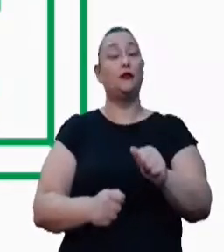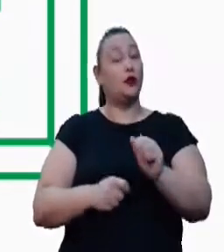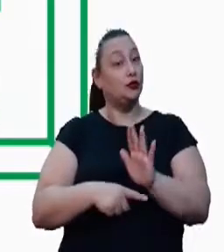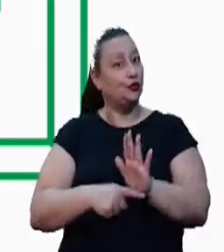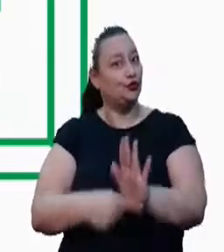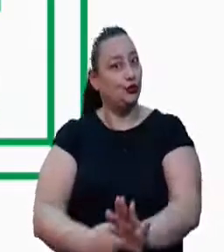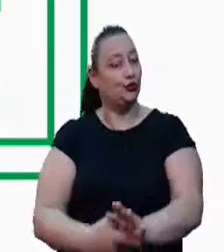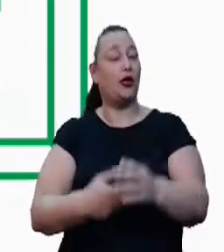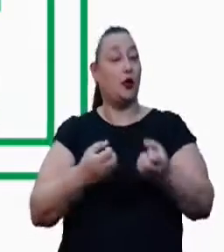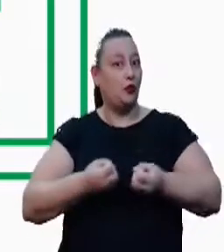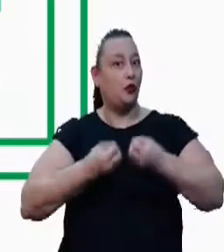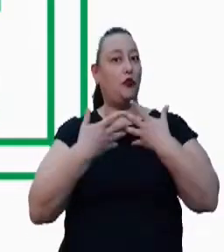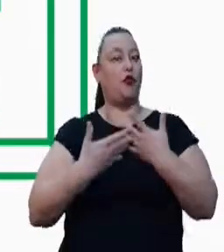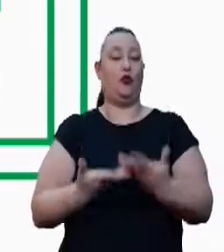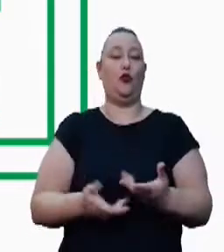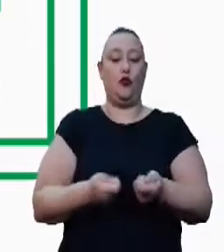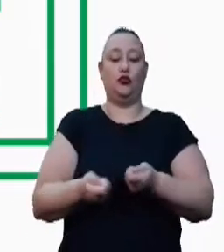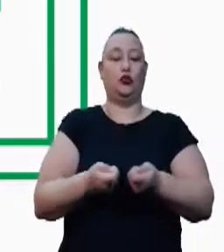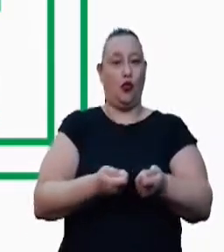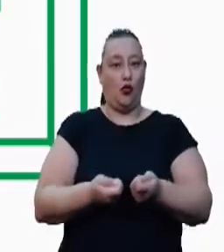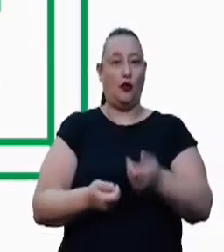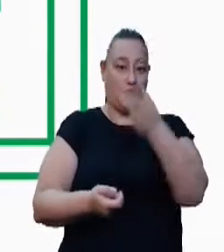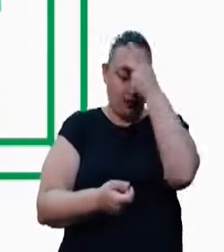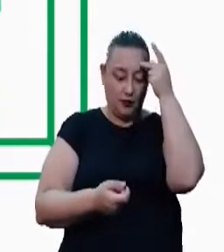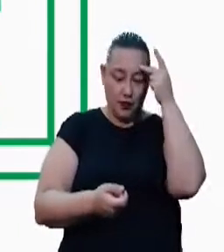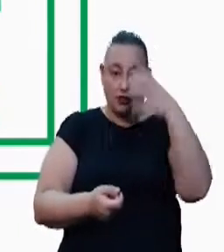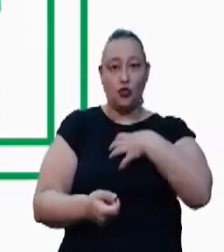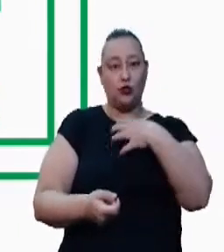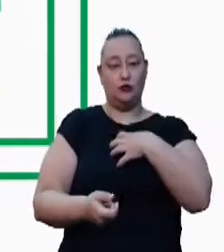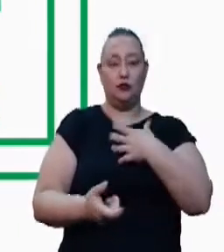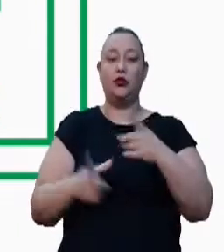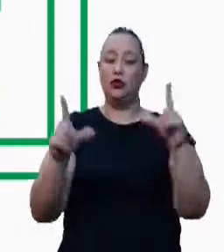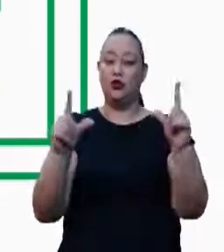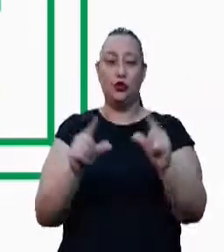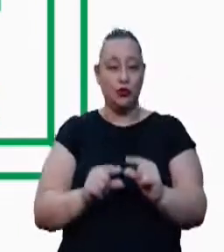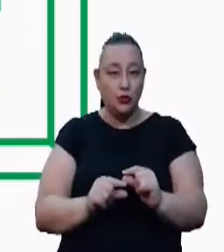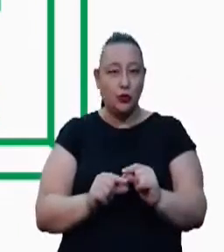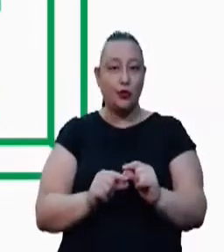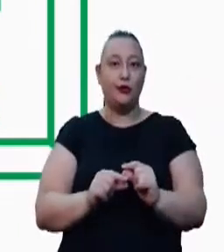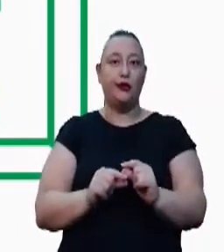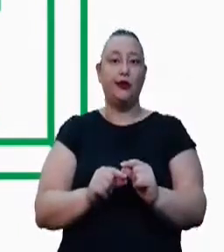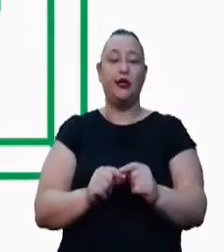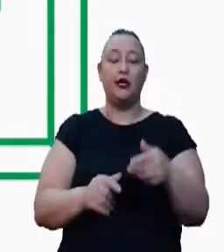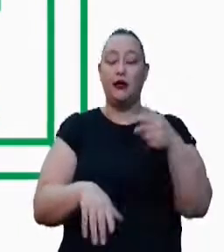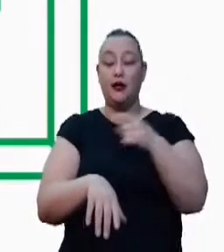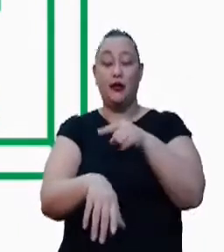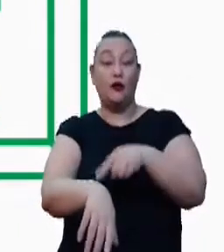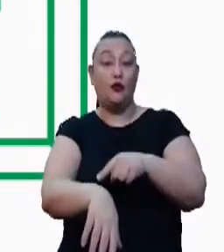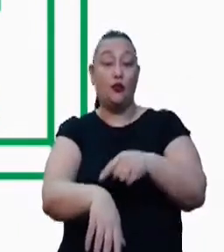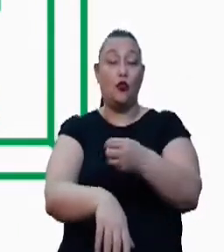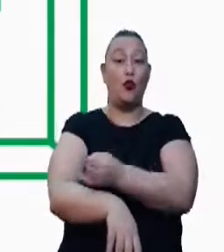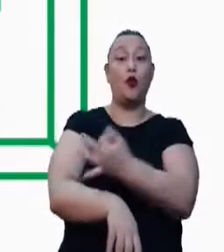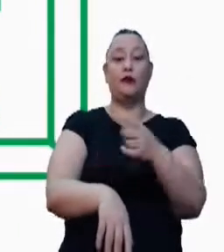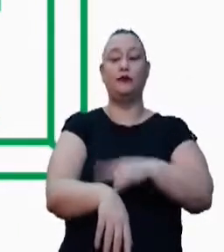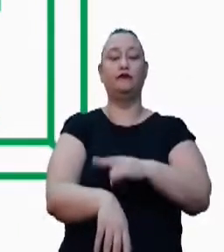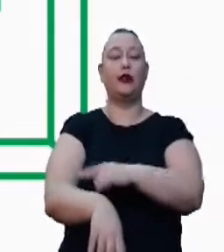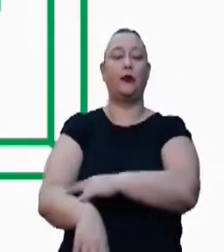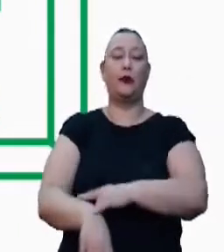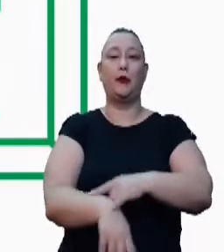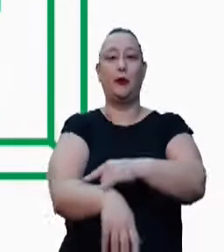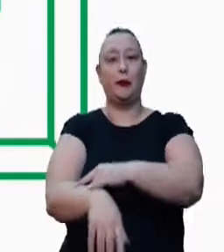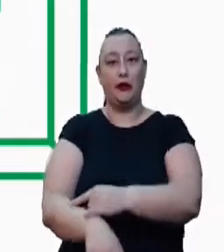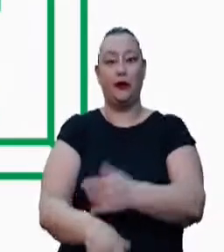bons resultados, um maior controle da pessoa, ou pelo menos diminuir o número de vezes que essa pessoa tem essa incontinência, né,